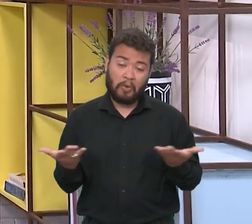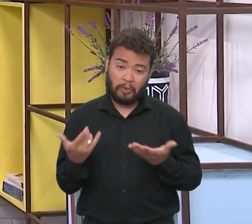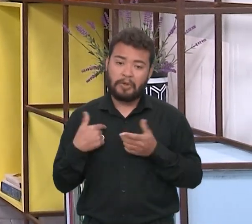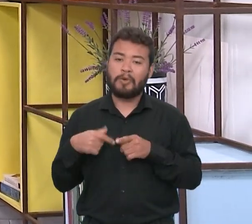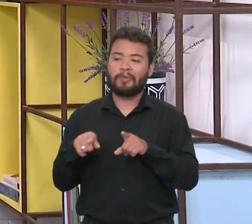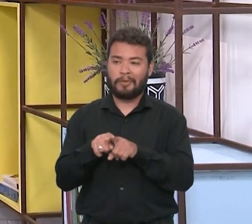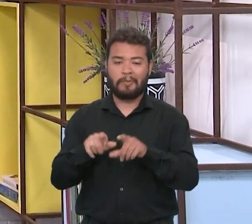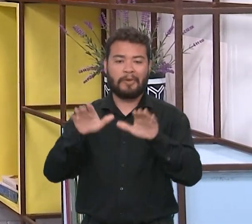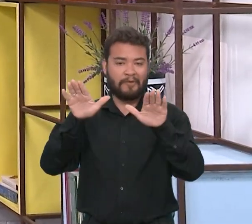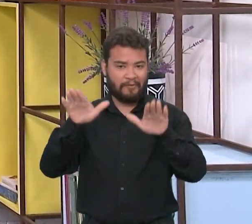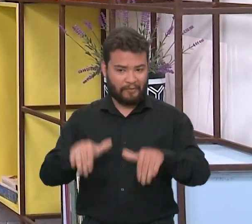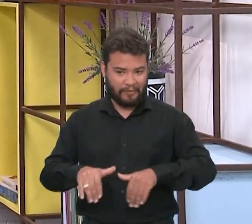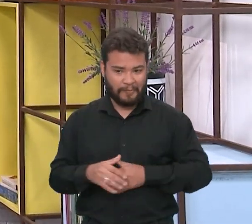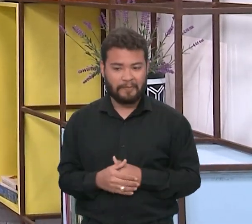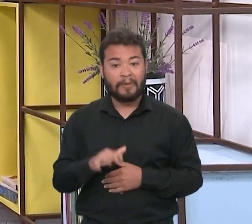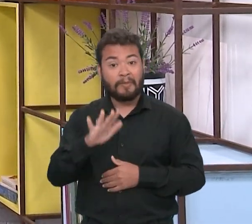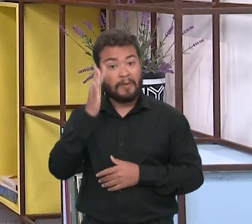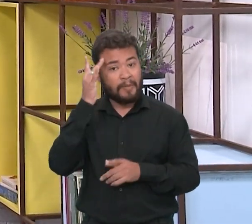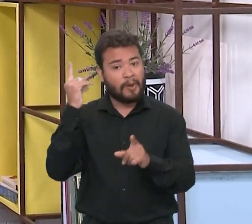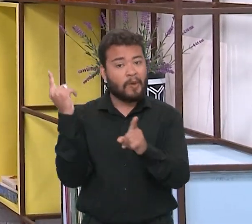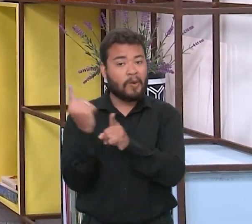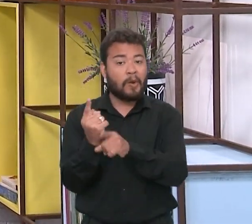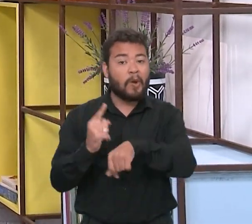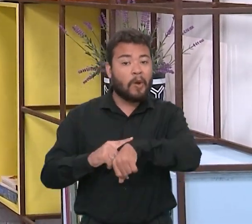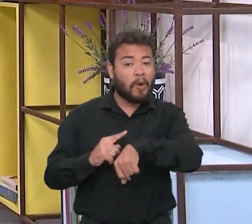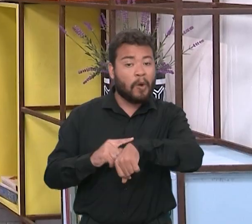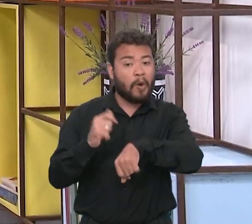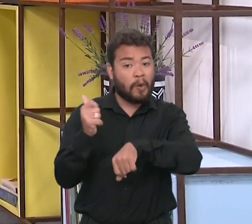ficando por aqui, mas eu te espero amanhã a partir das